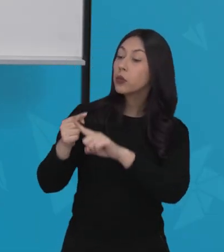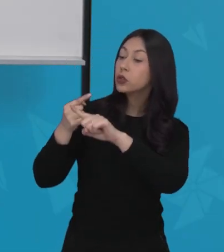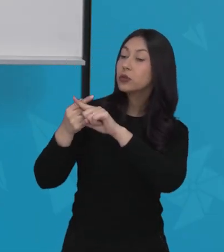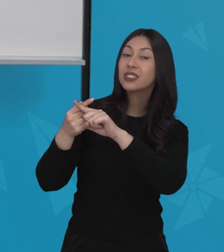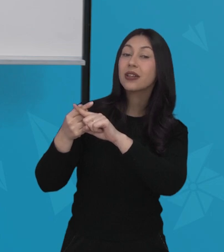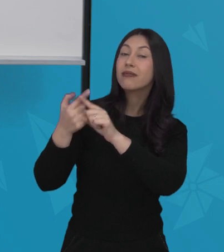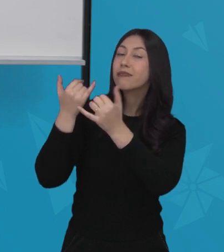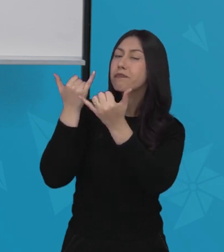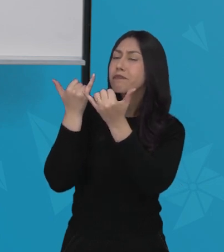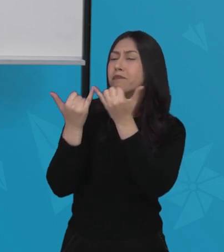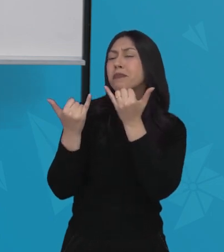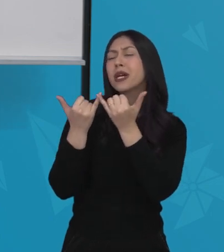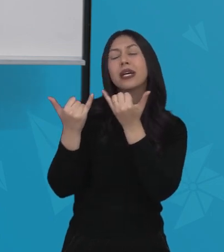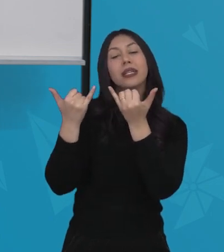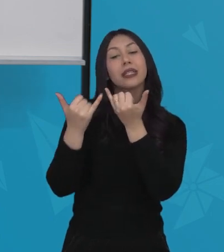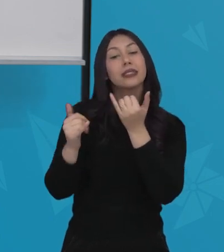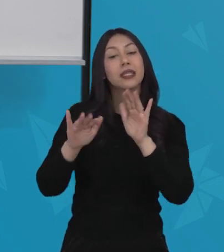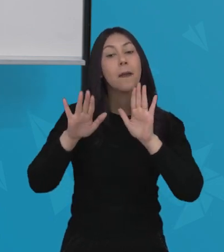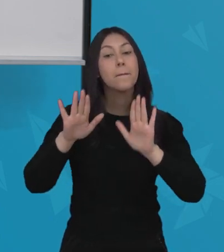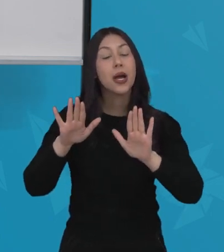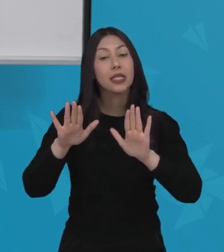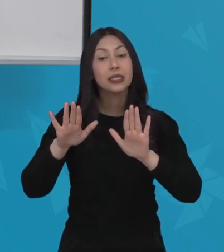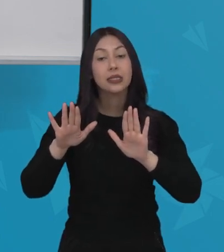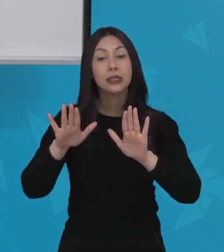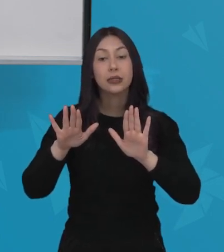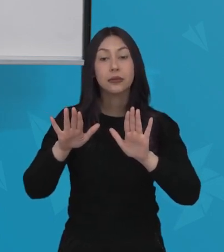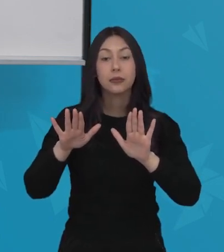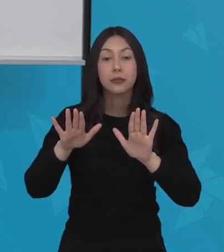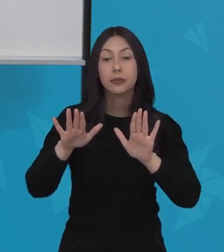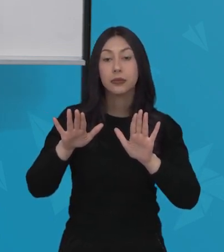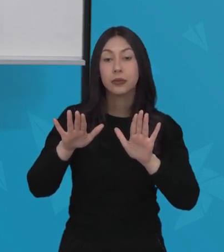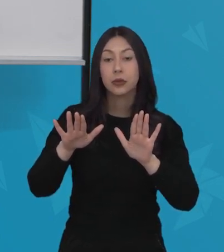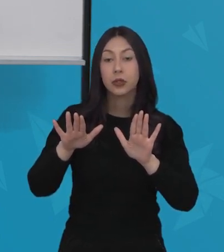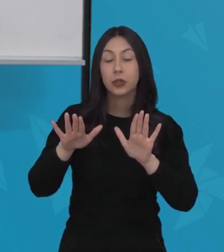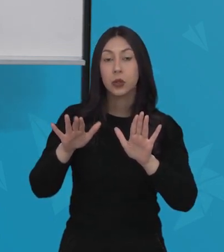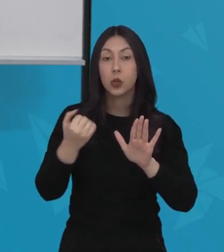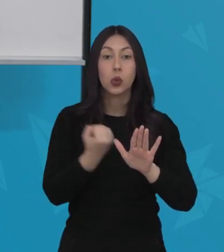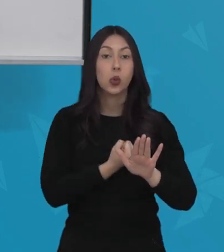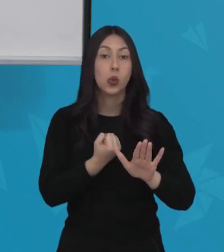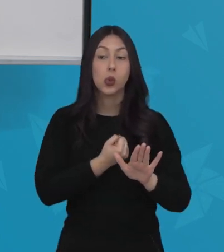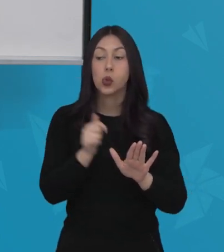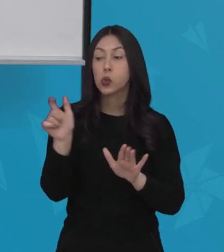a ideia é muito parecida com a divisão. A gente vai multiplicar os